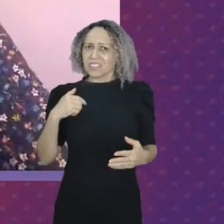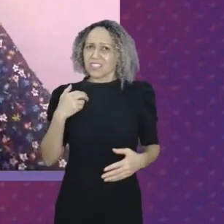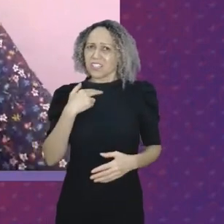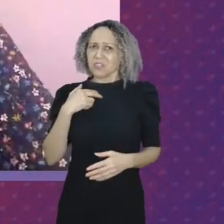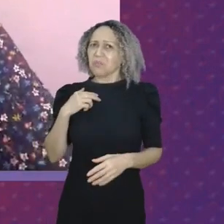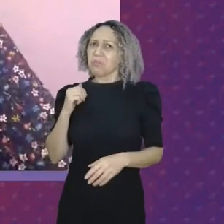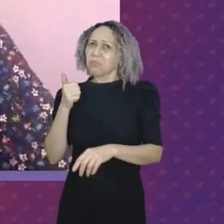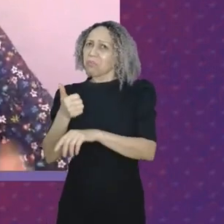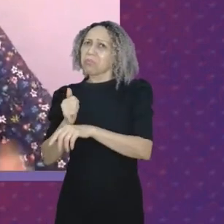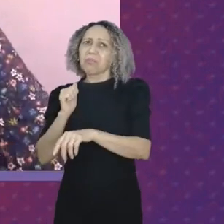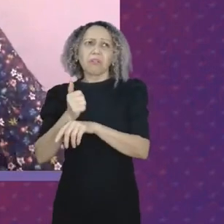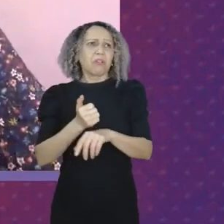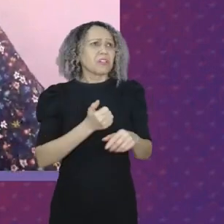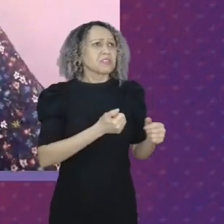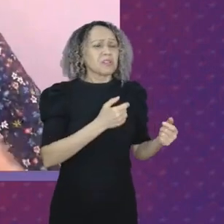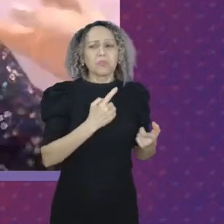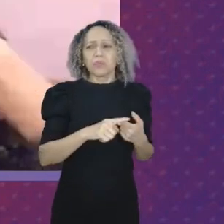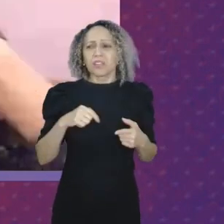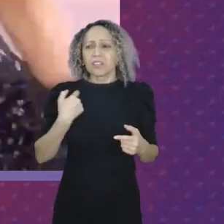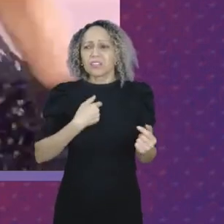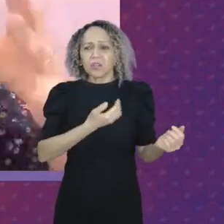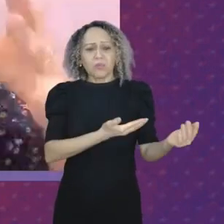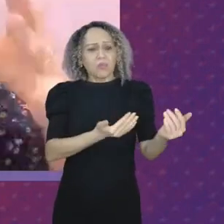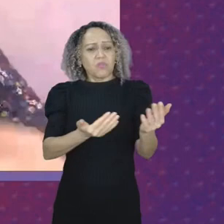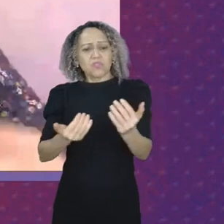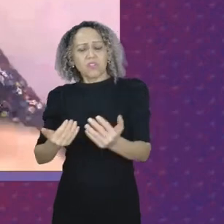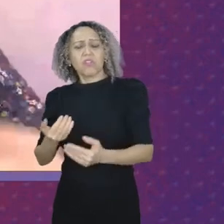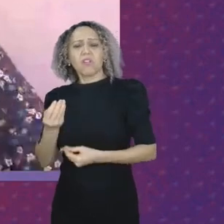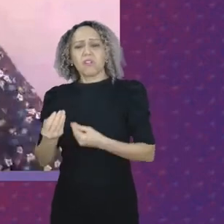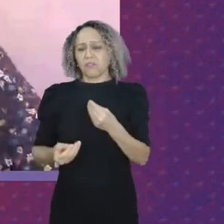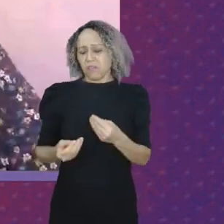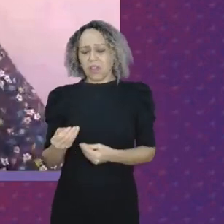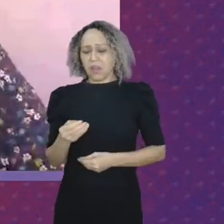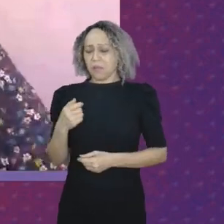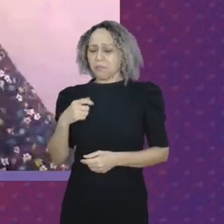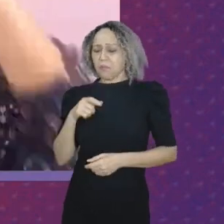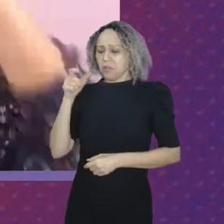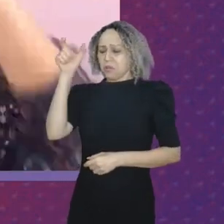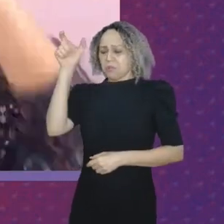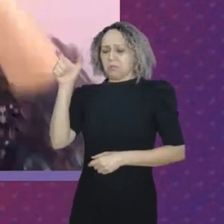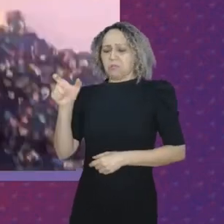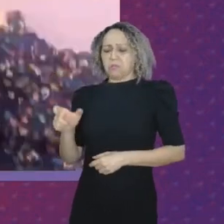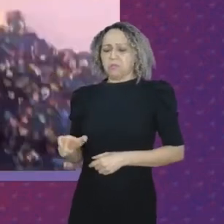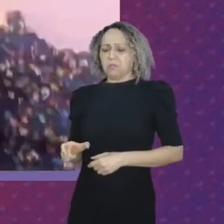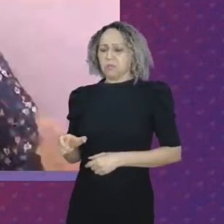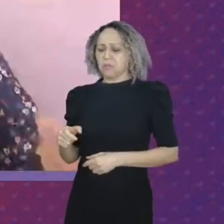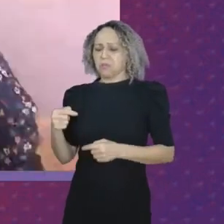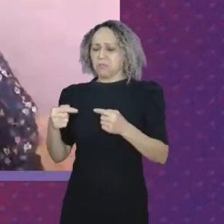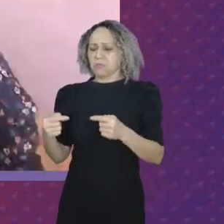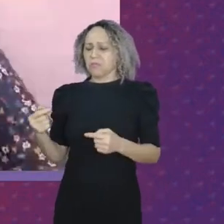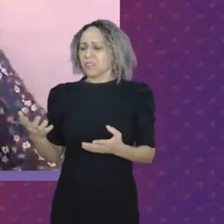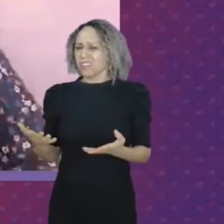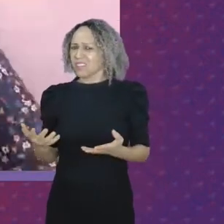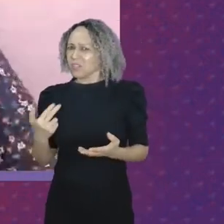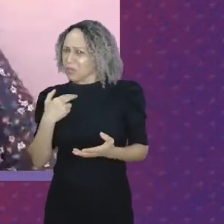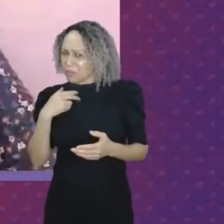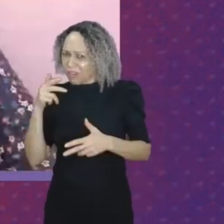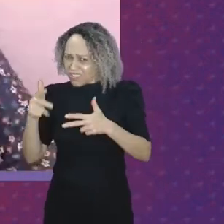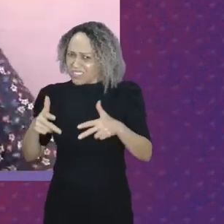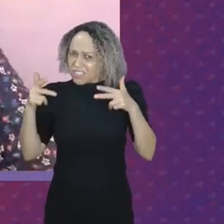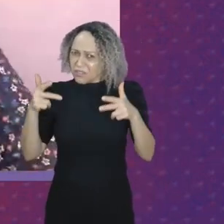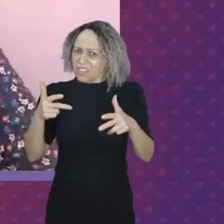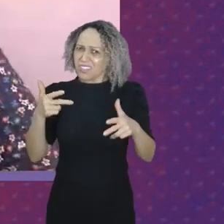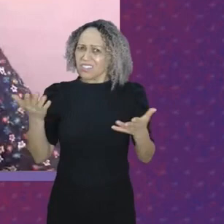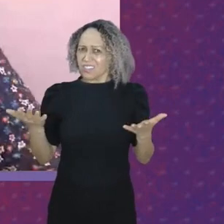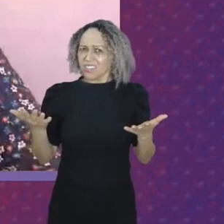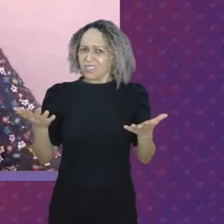de jovem que somos, por conta desse status político. Então, eu acredito que, para além de